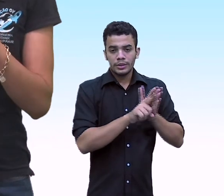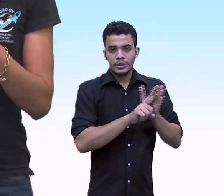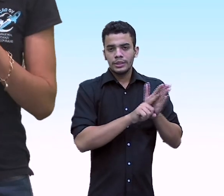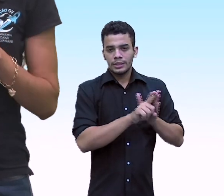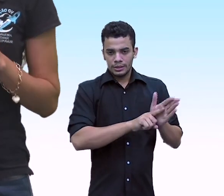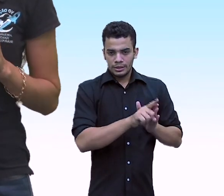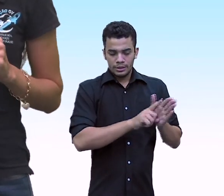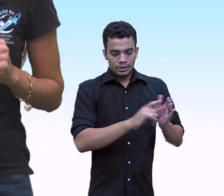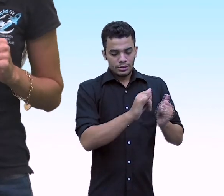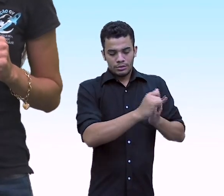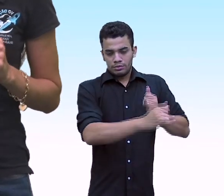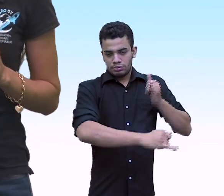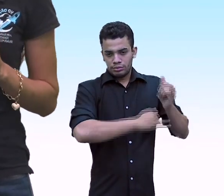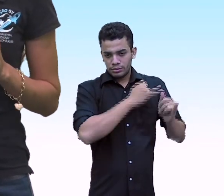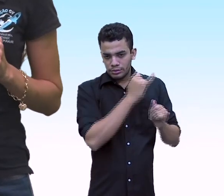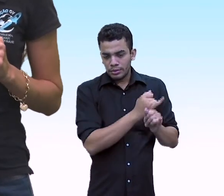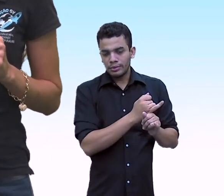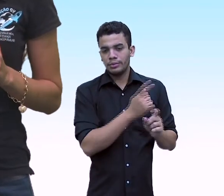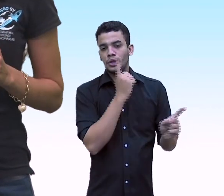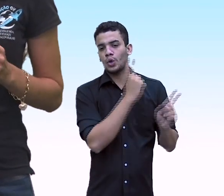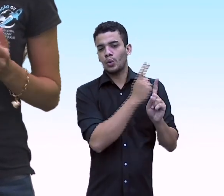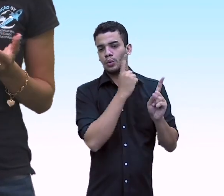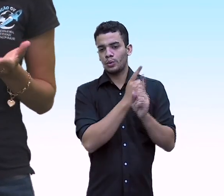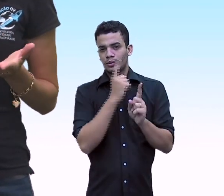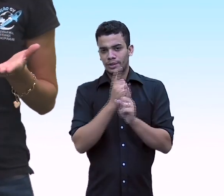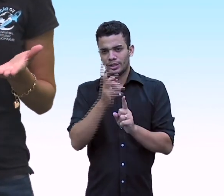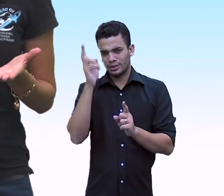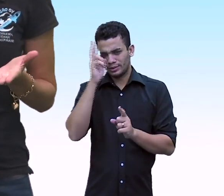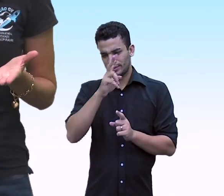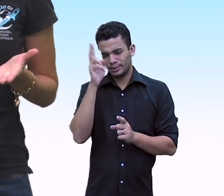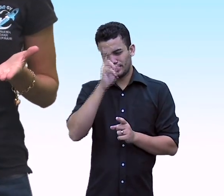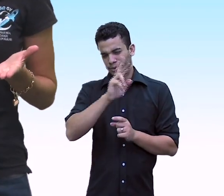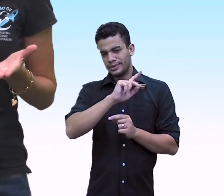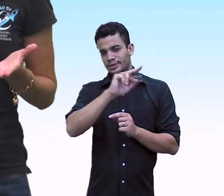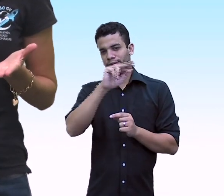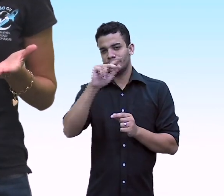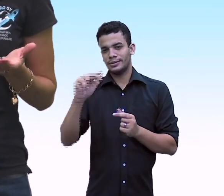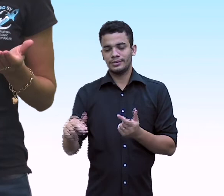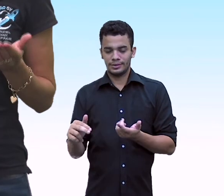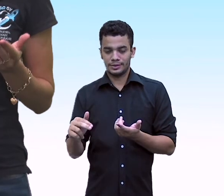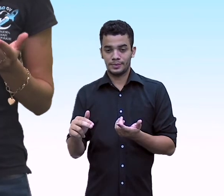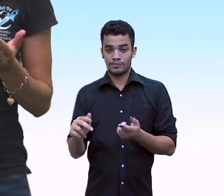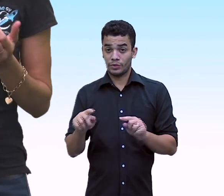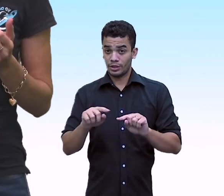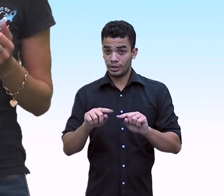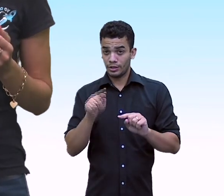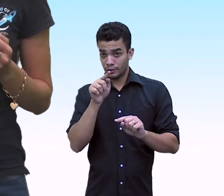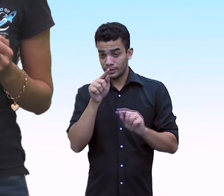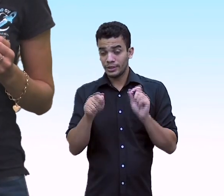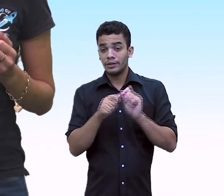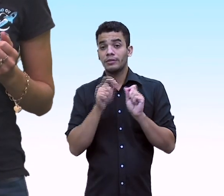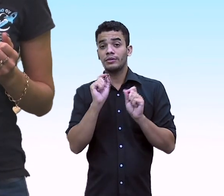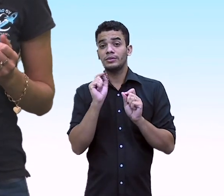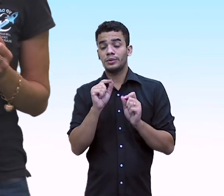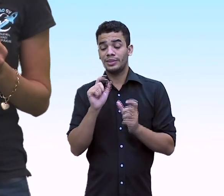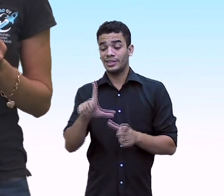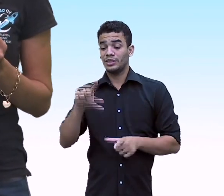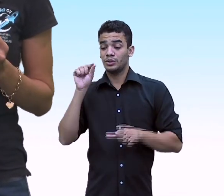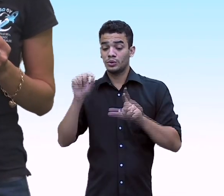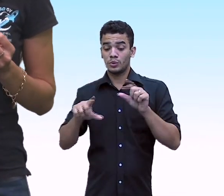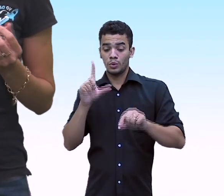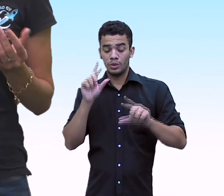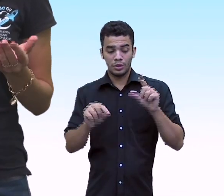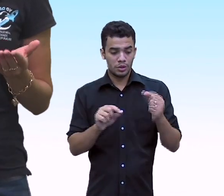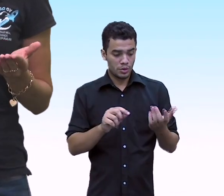você encontrará vários. Selecione um provérbio para inspirar sua